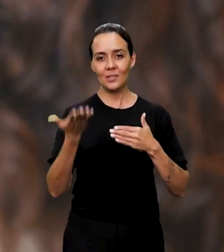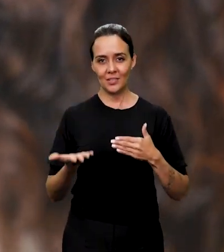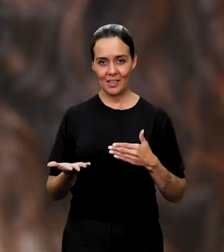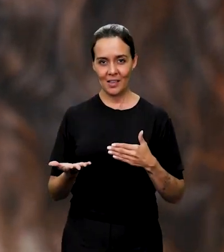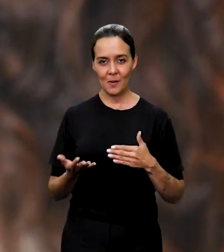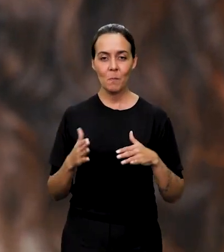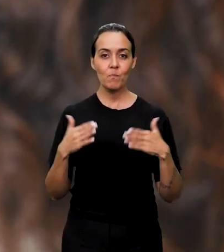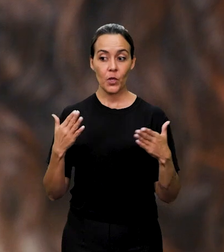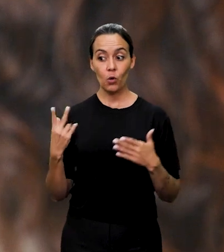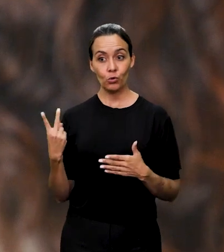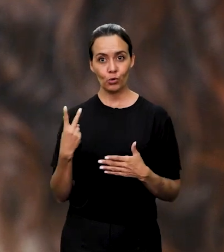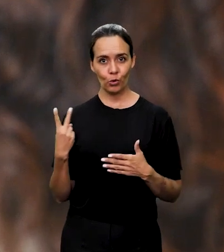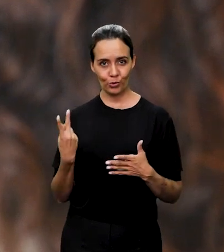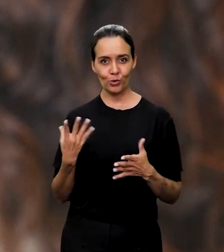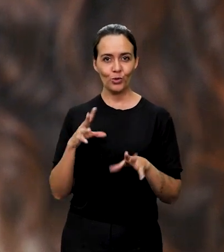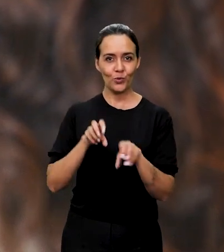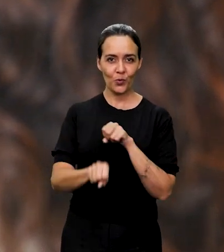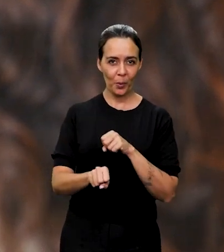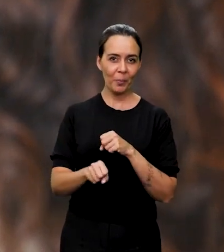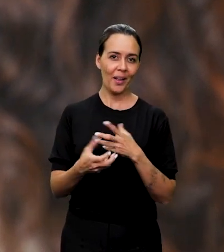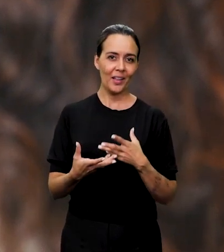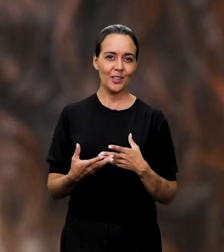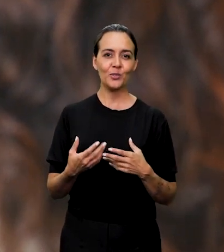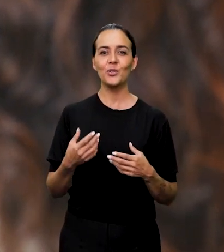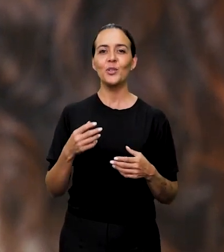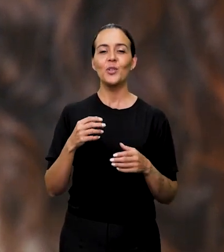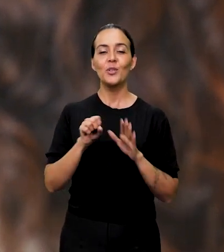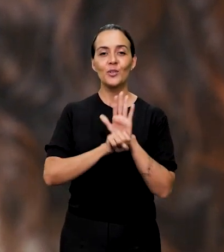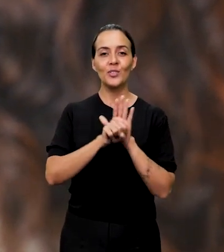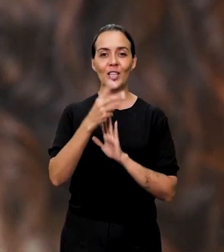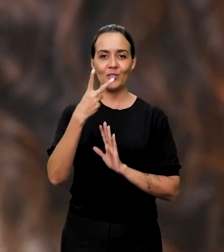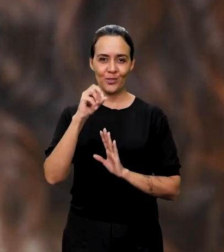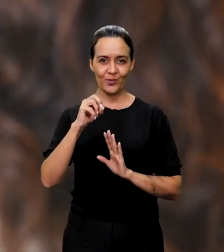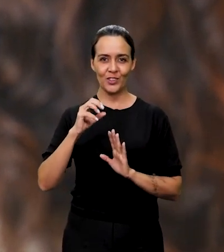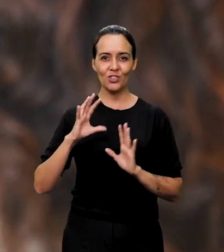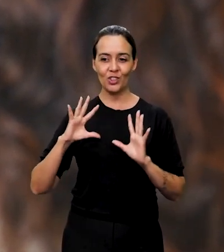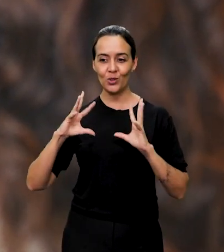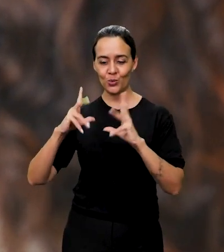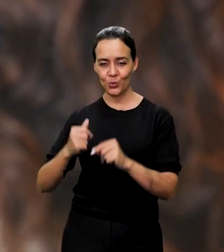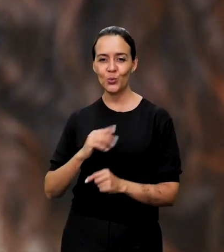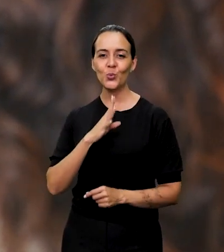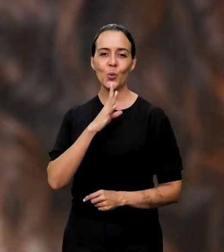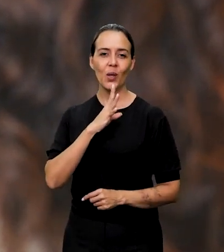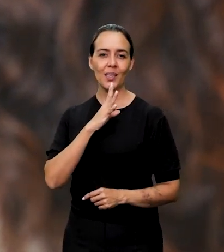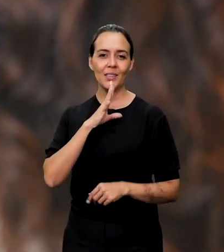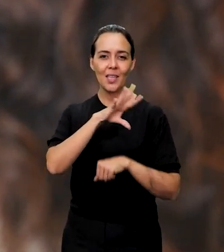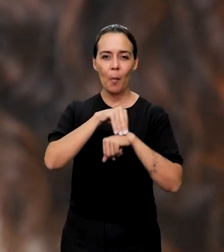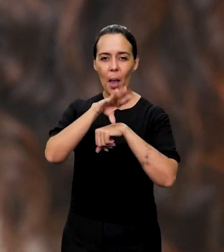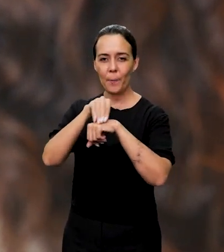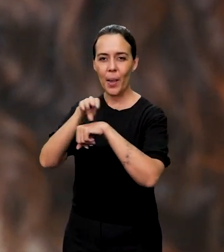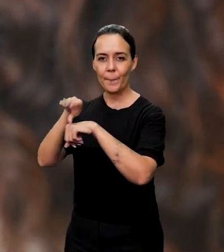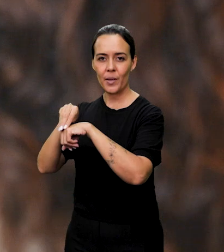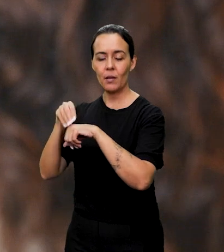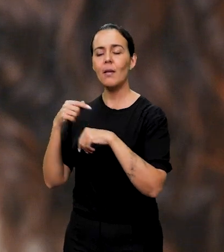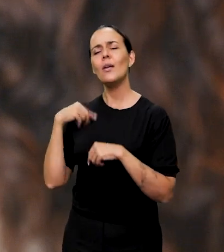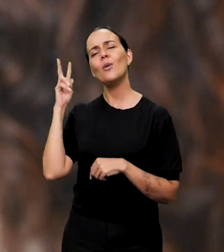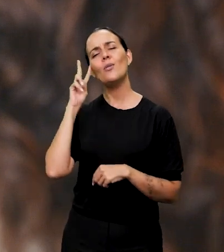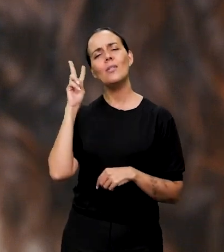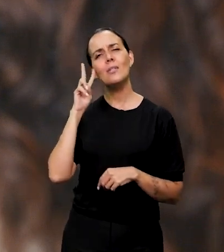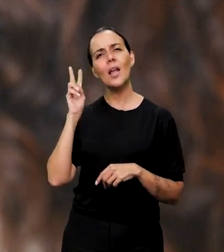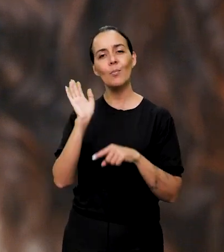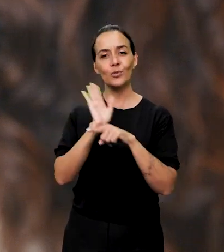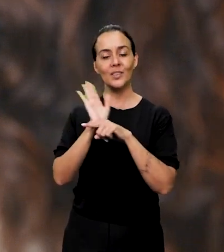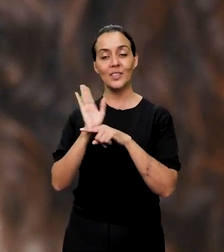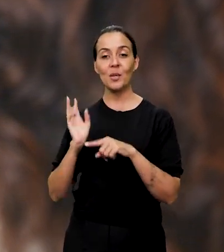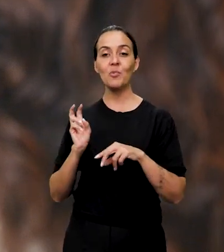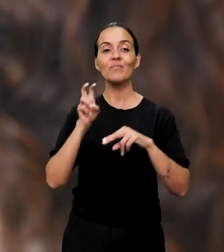que nós que também somos formados no século XX, tinha uma margem, né? Eu lembro que eu ia ao cinema para ir ao cinema.